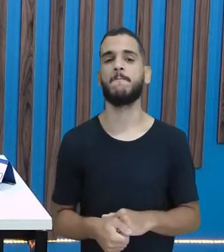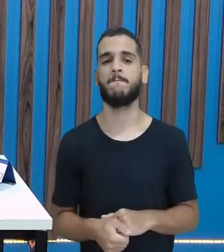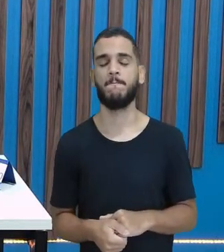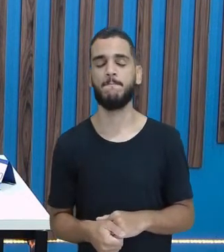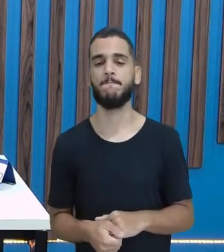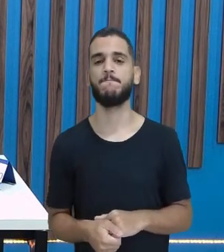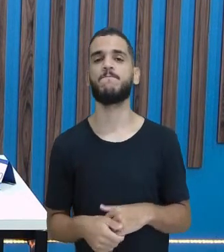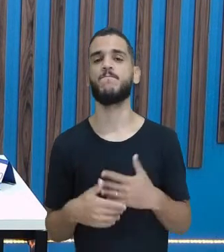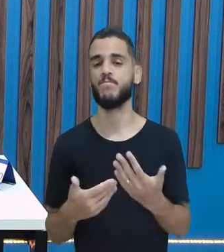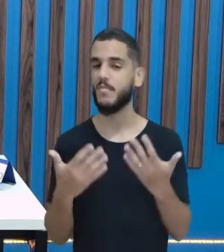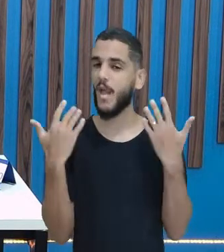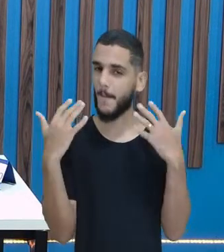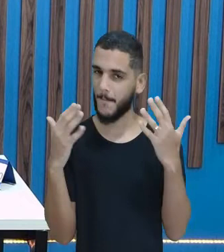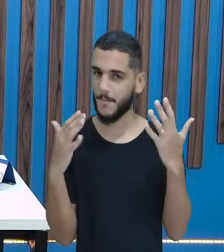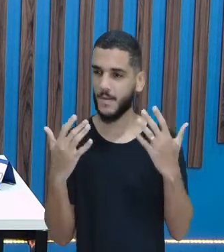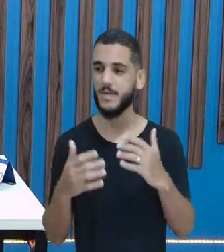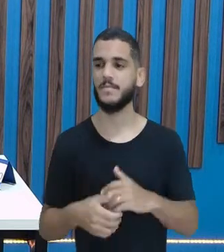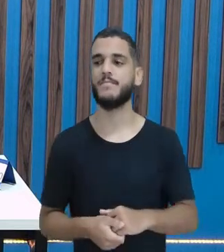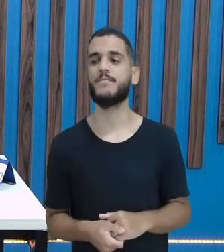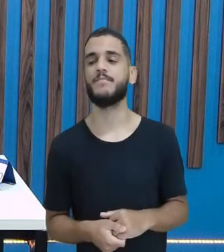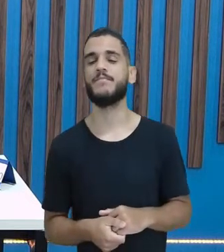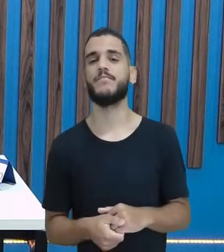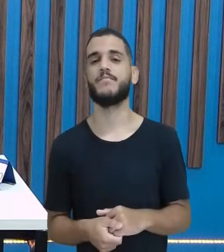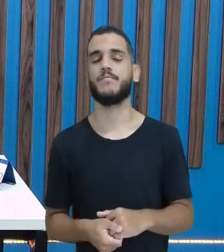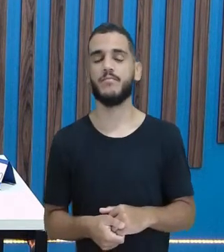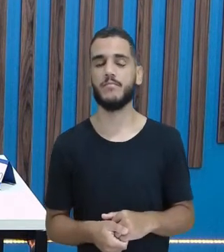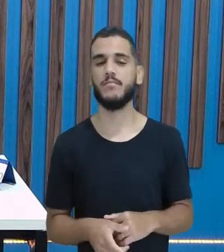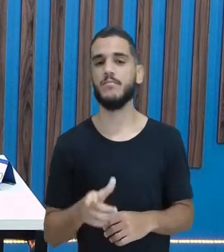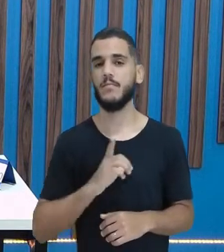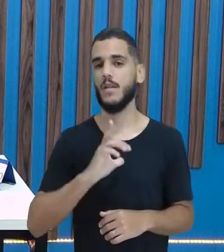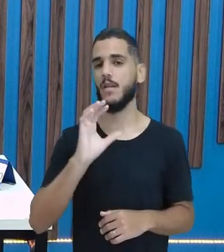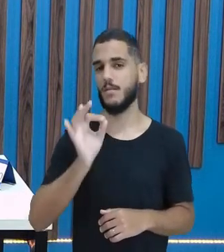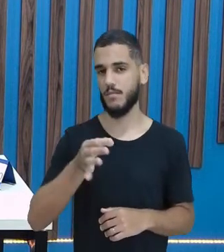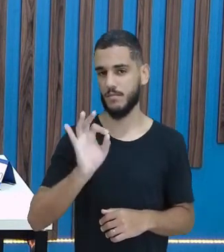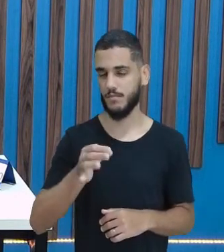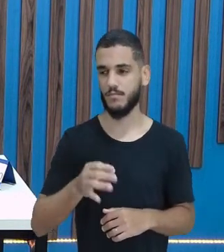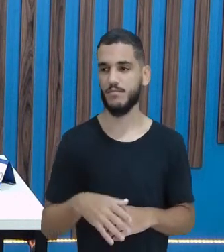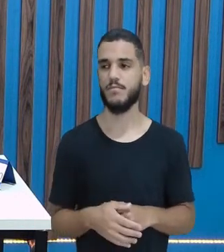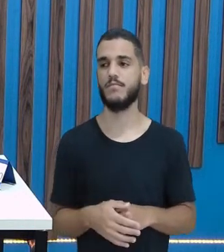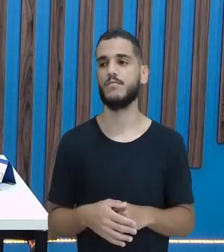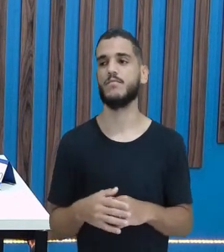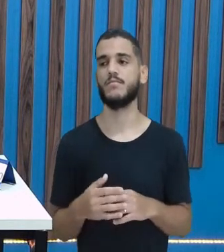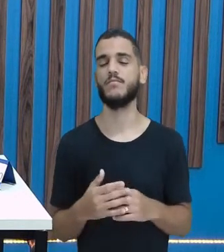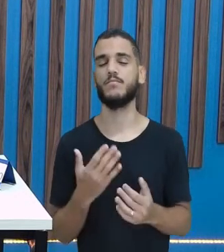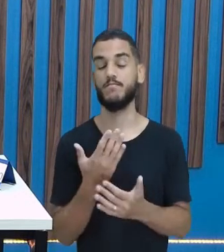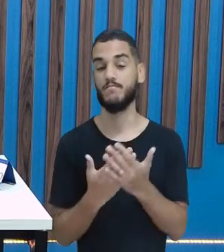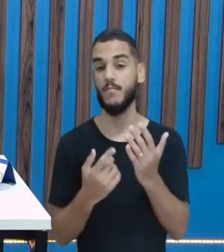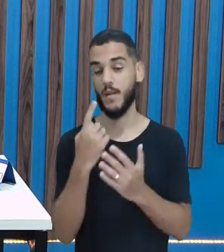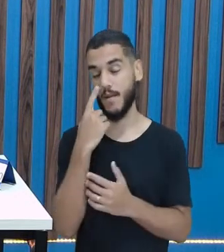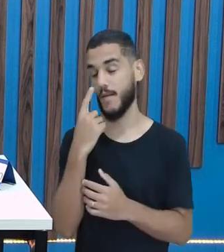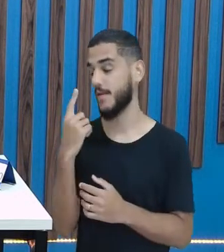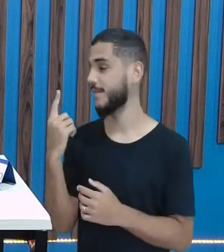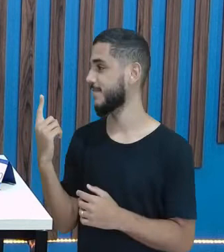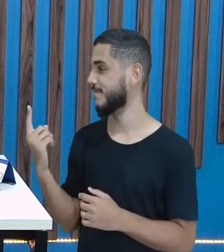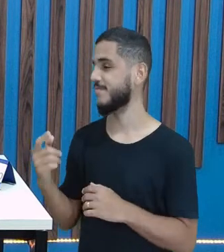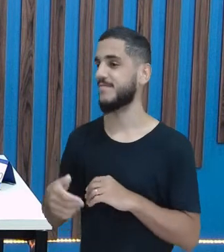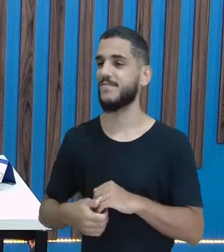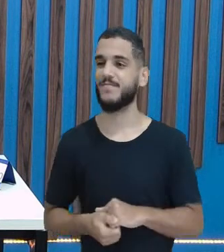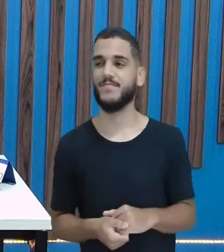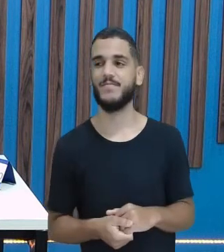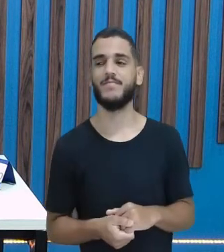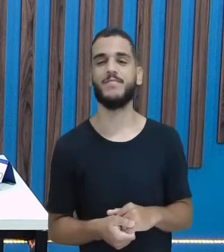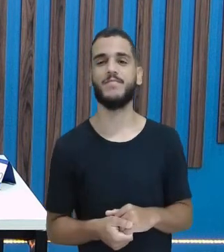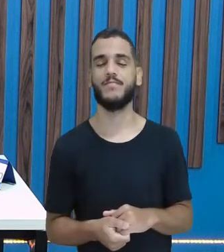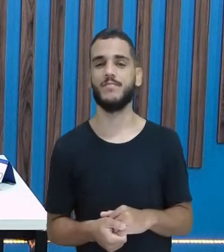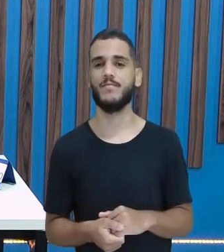Lázaro. Muito bem, Lázaro. Olha só. Eu tenho exatamente aqui em minhas mãos 5 cédulas